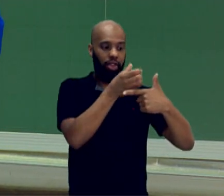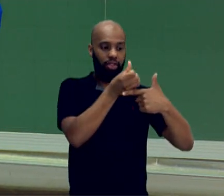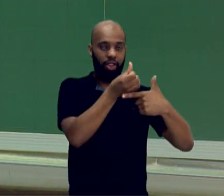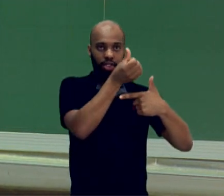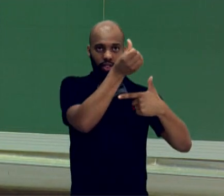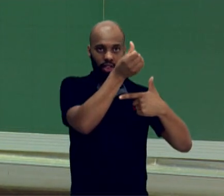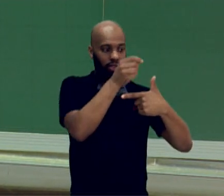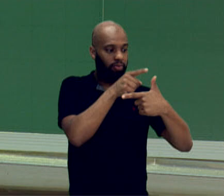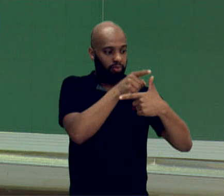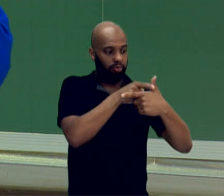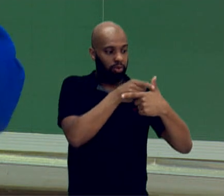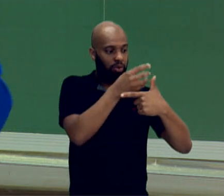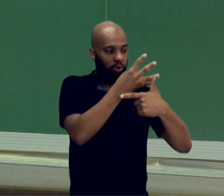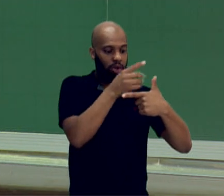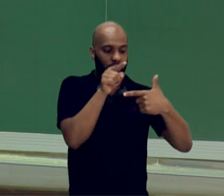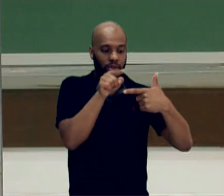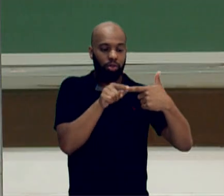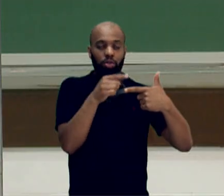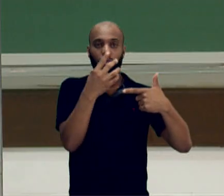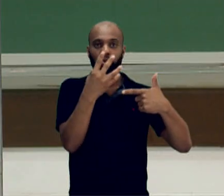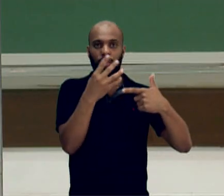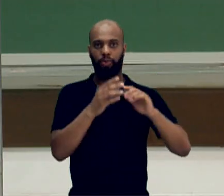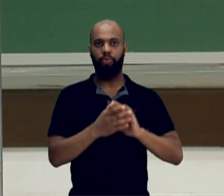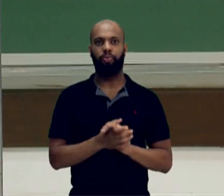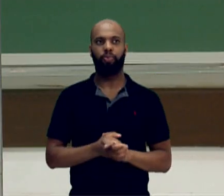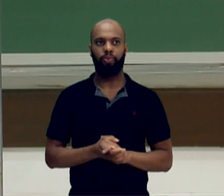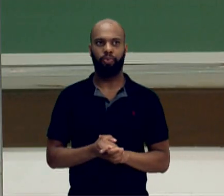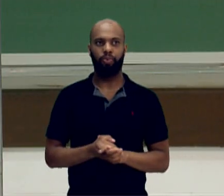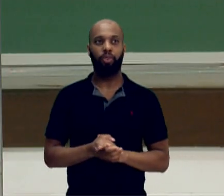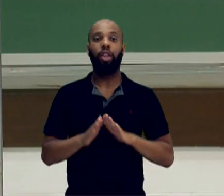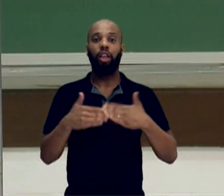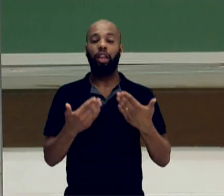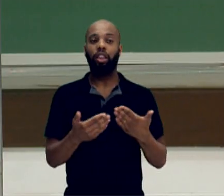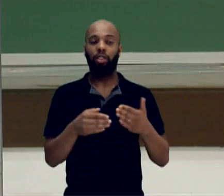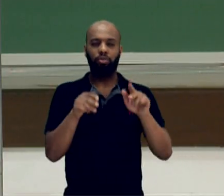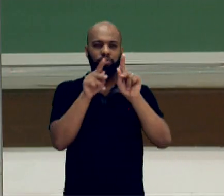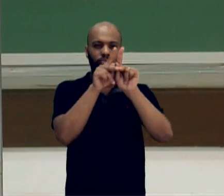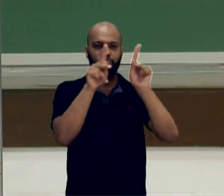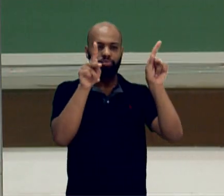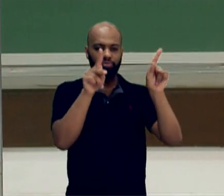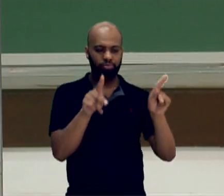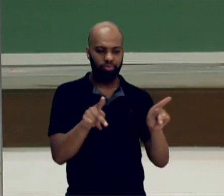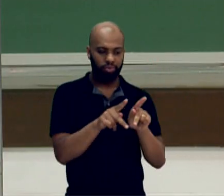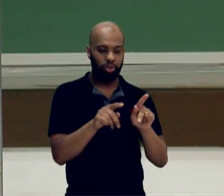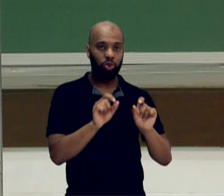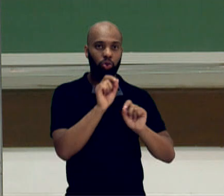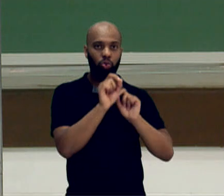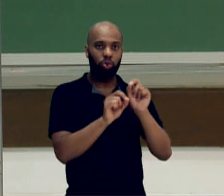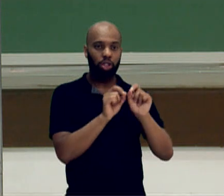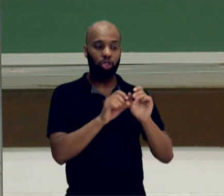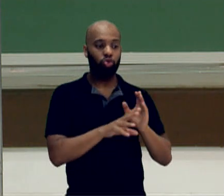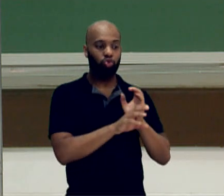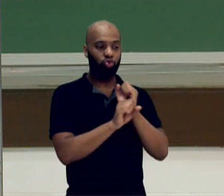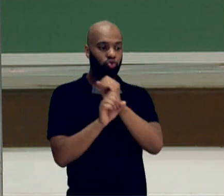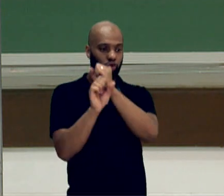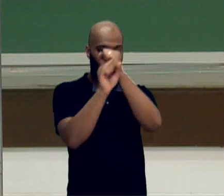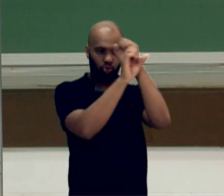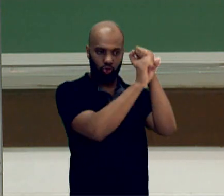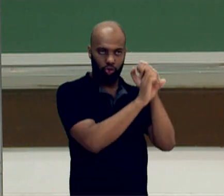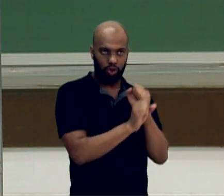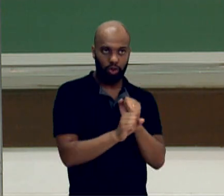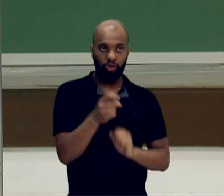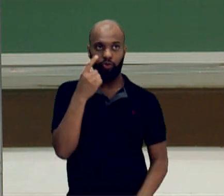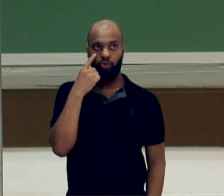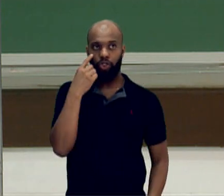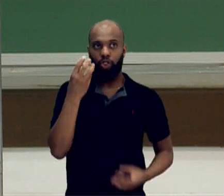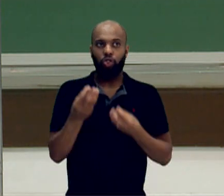4 centímetros, 4 centímetros, certo? Este perímetro é a soma dos lados. Vamos ver como é que